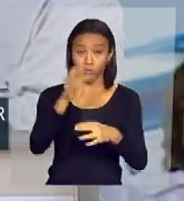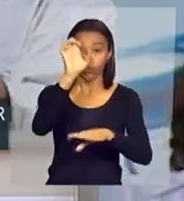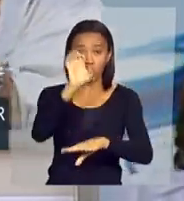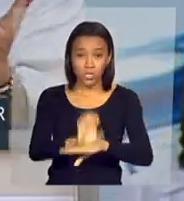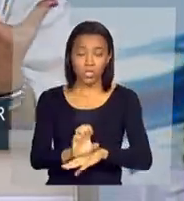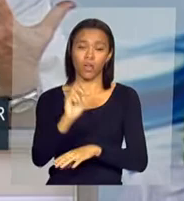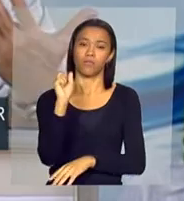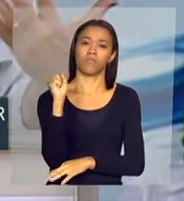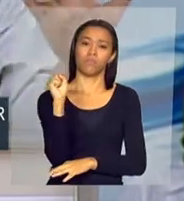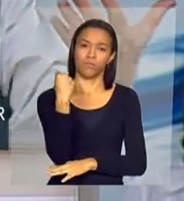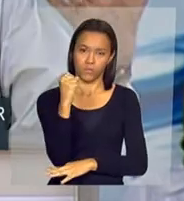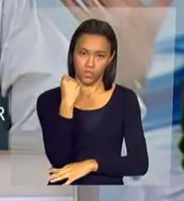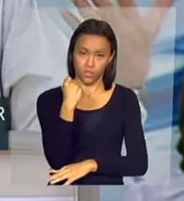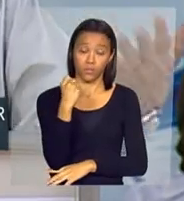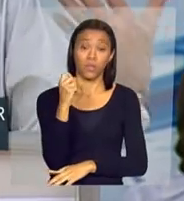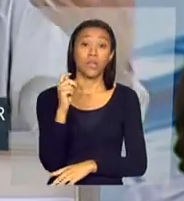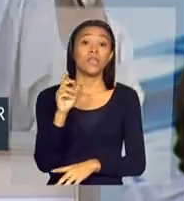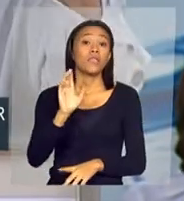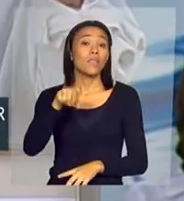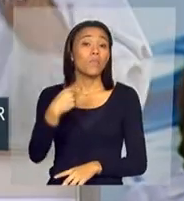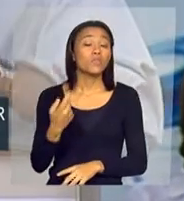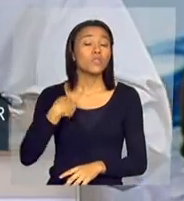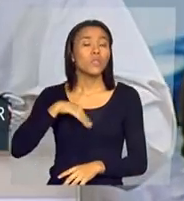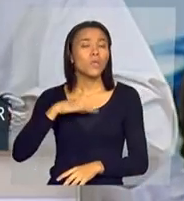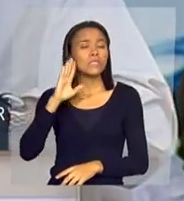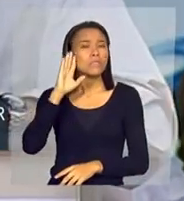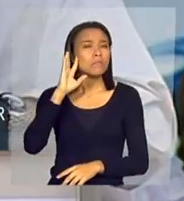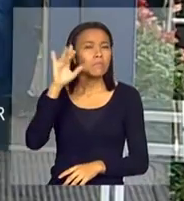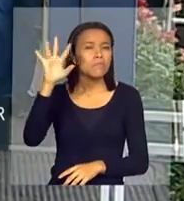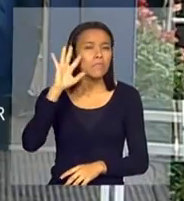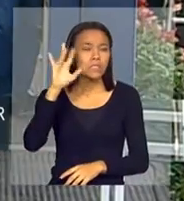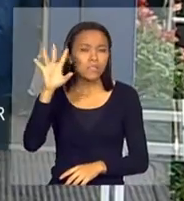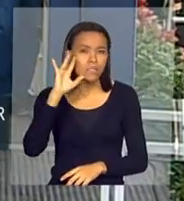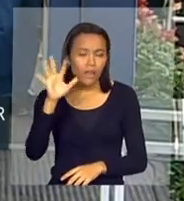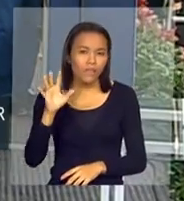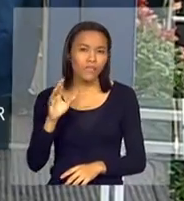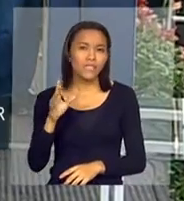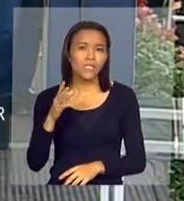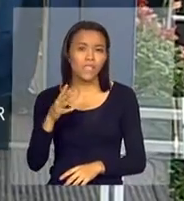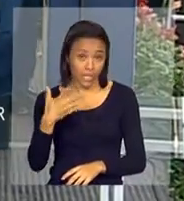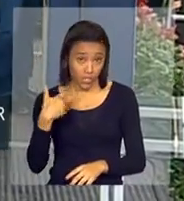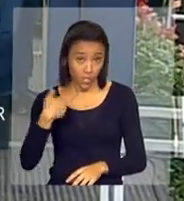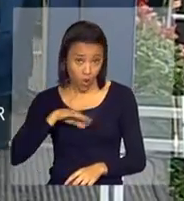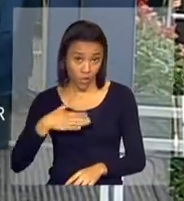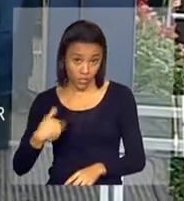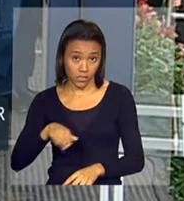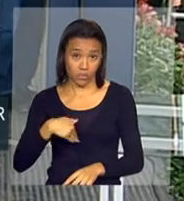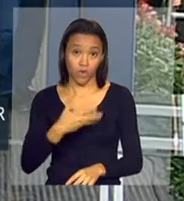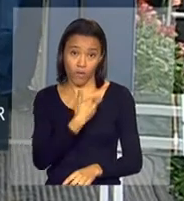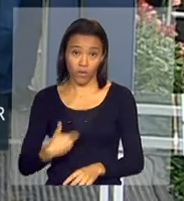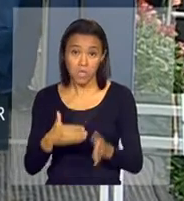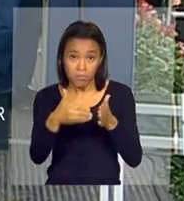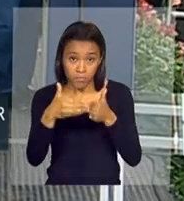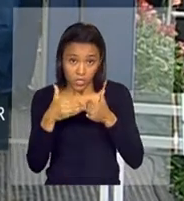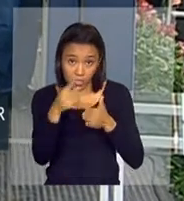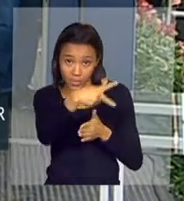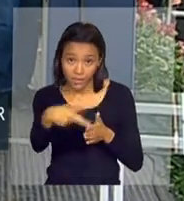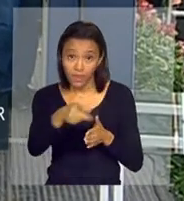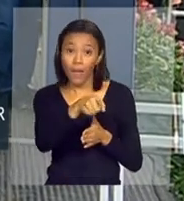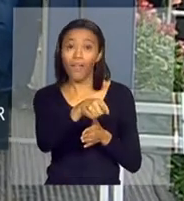E aquilo que a gente imaginava, Zé Nessi, que íamos pedir à presidenta A